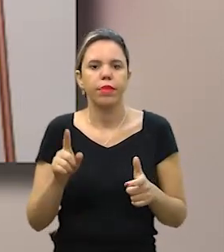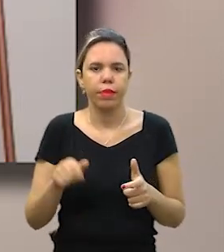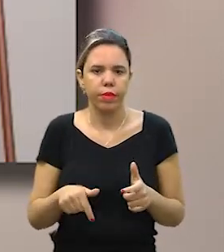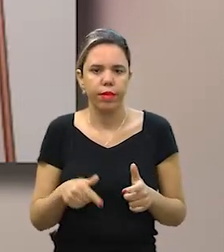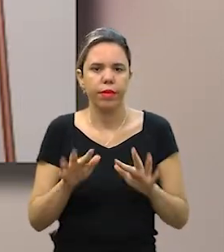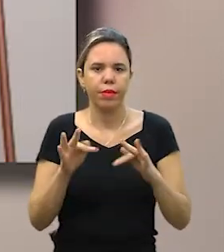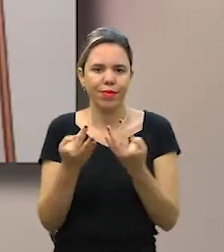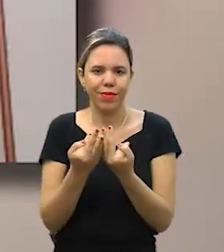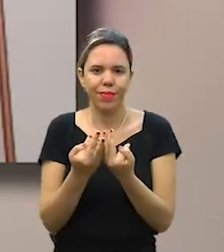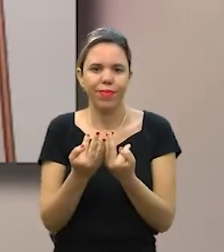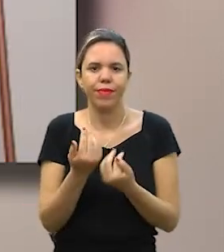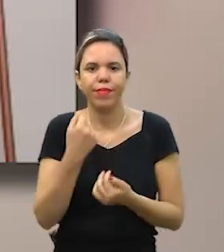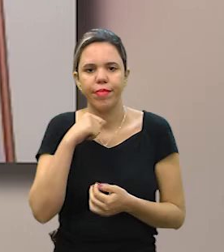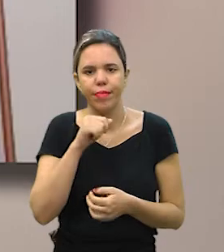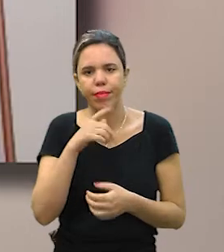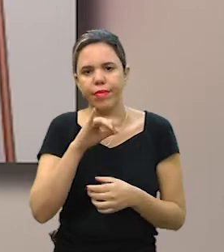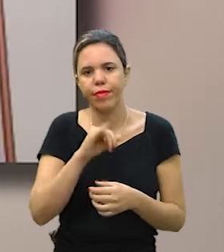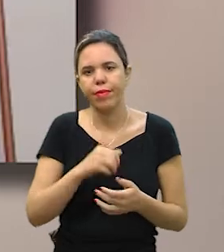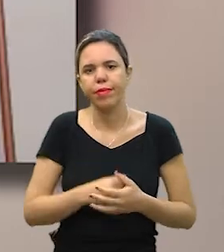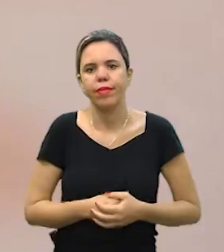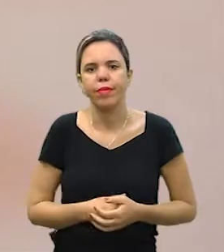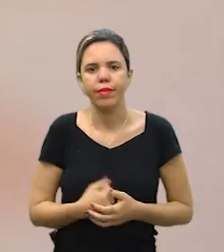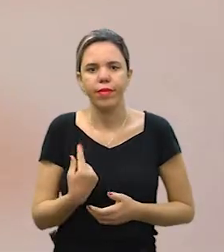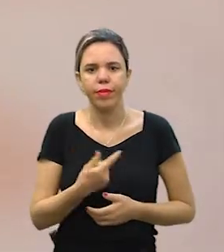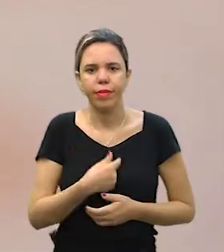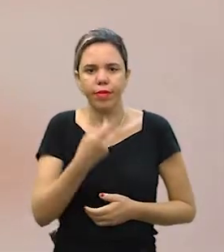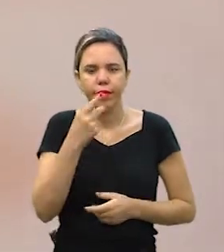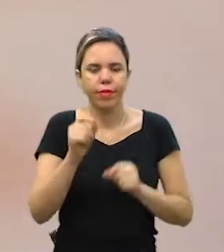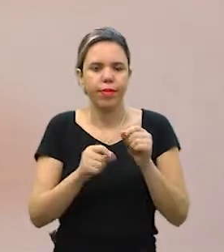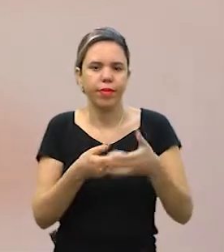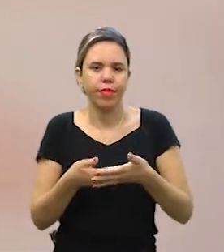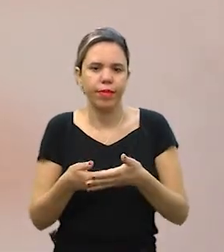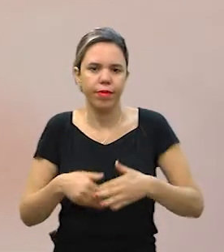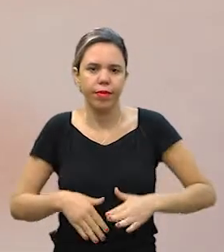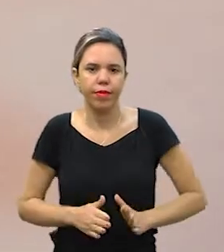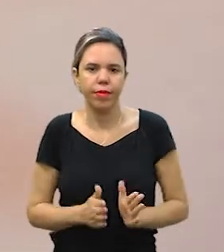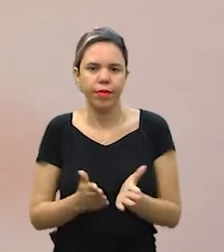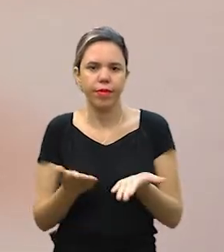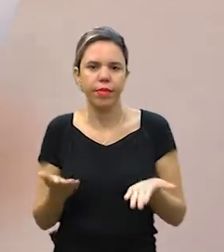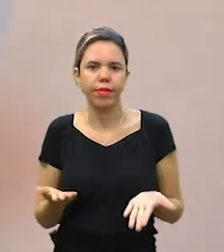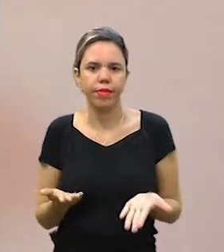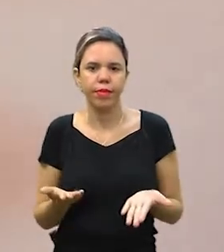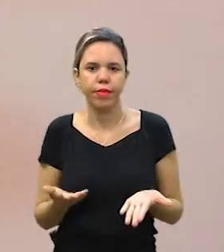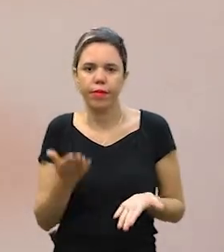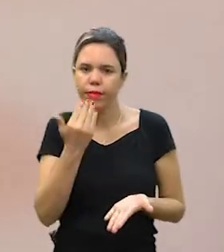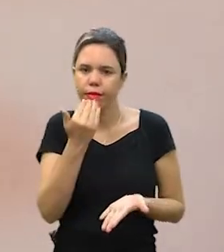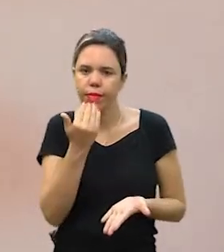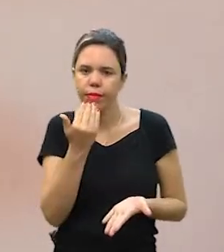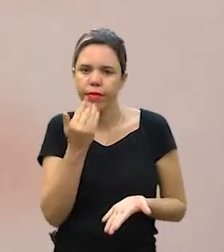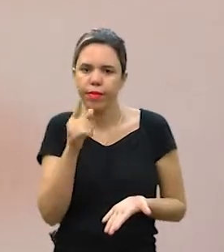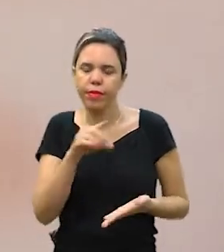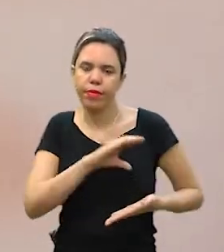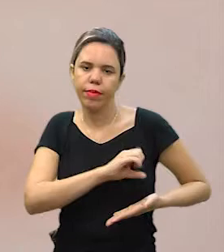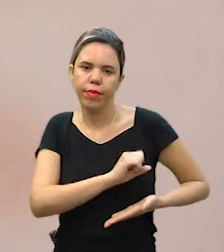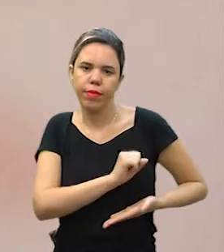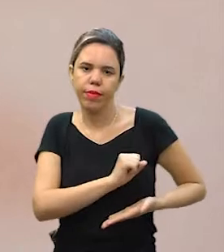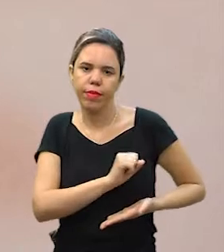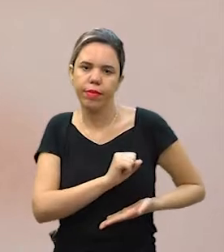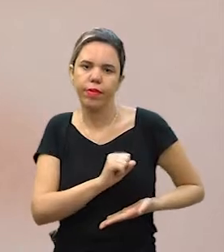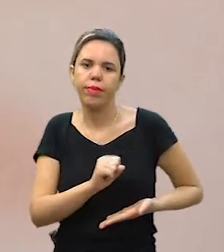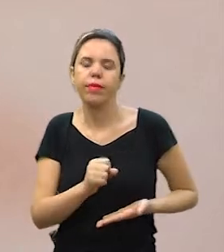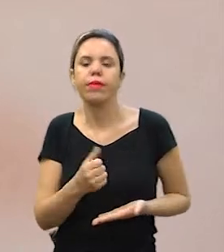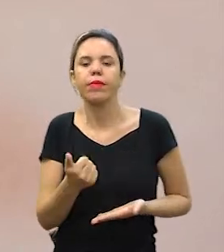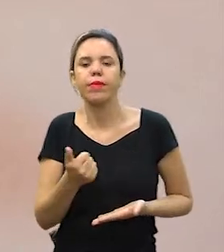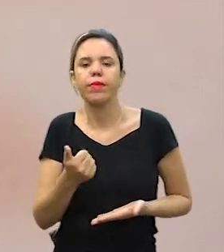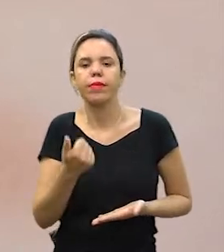maioria delas para os papais e mamães. Bom, a gente falou aí, bebê nasceu, a alimentação é a amamentação